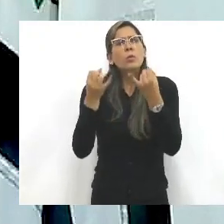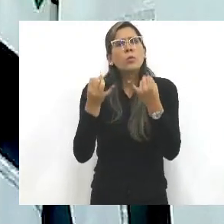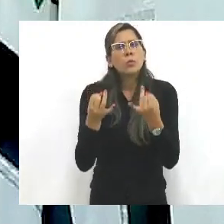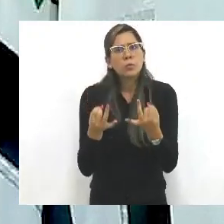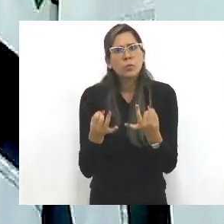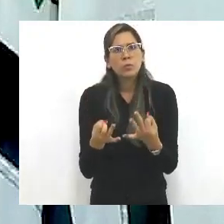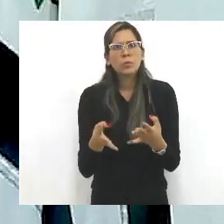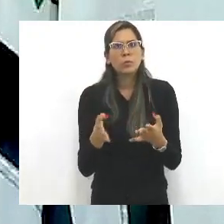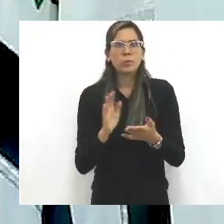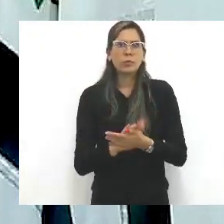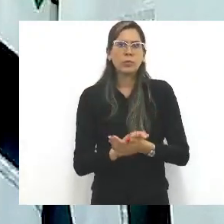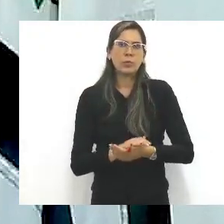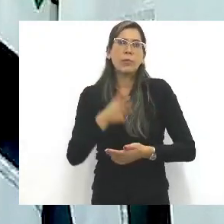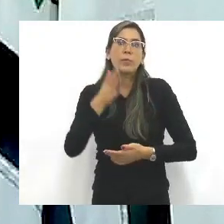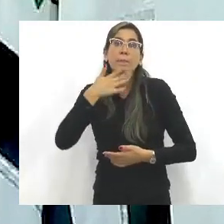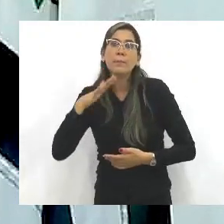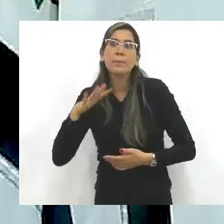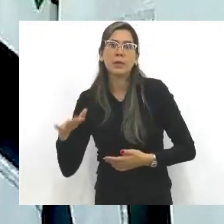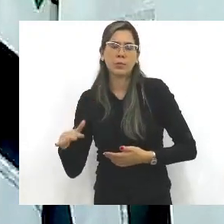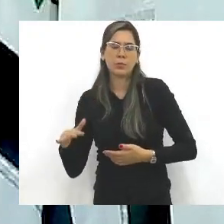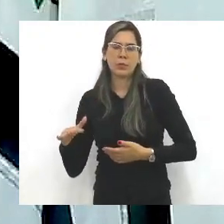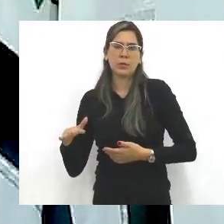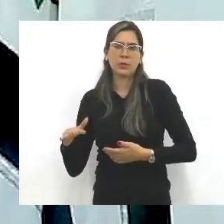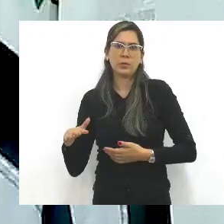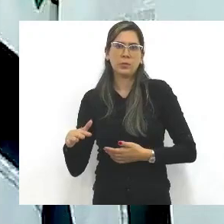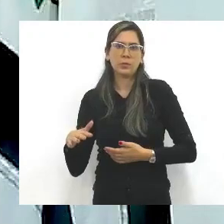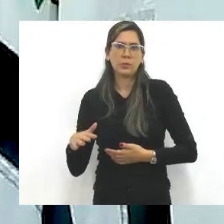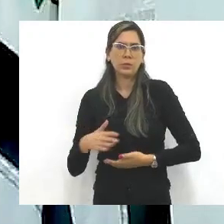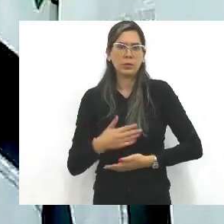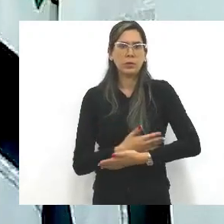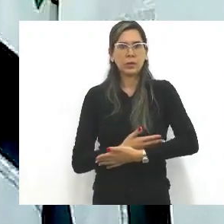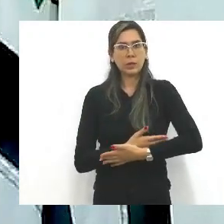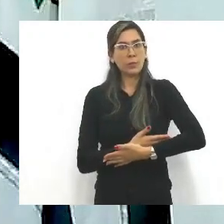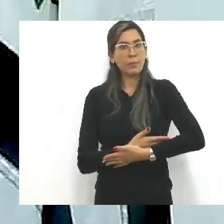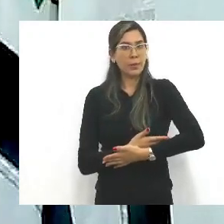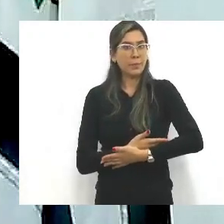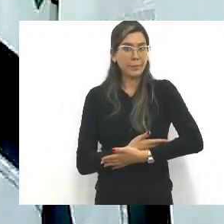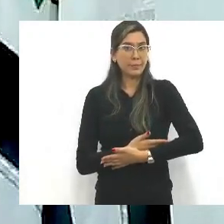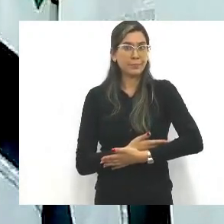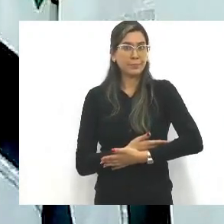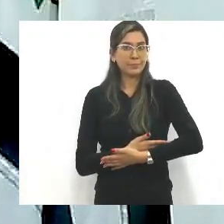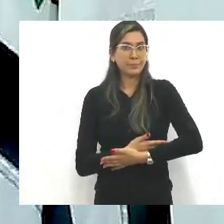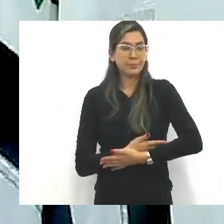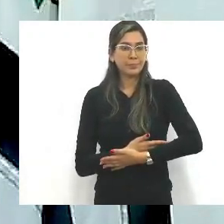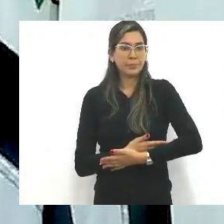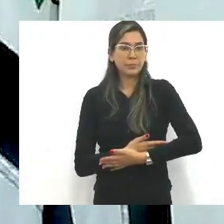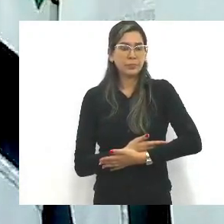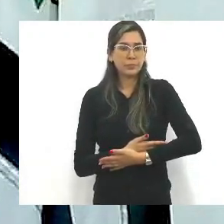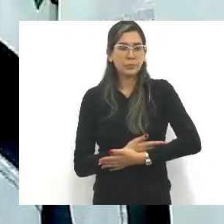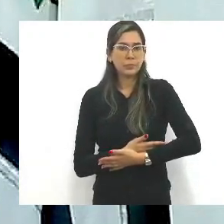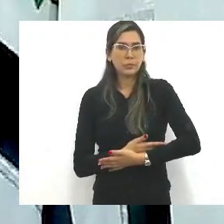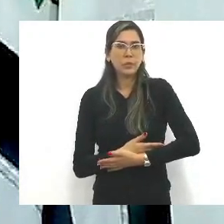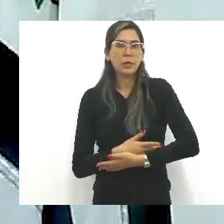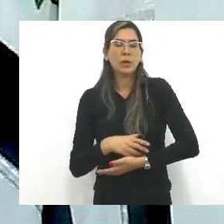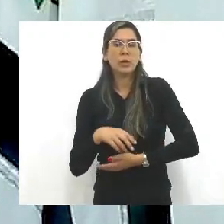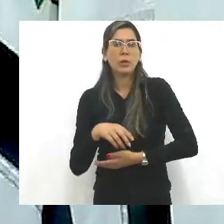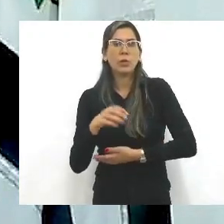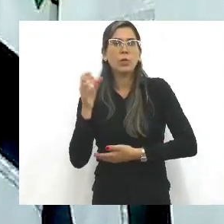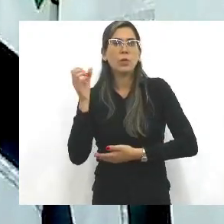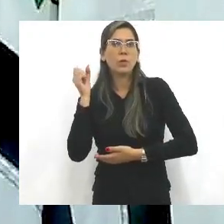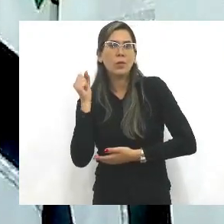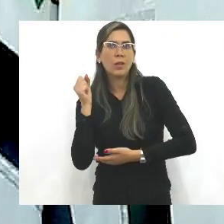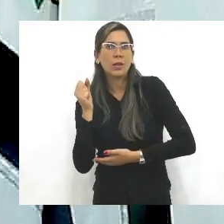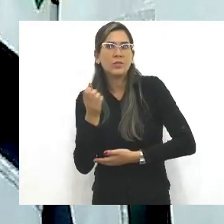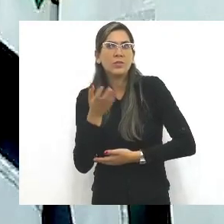como lidar com uma criança engasgada. Ok? Então, recém-nascido, bebês, com líquido materno, é um pouquinho mais